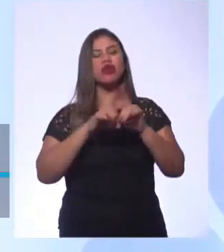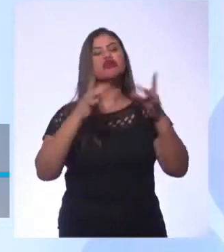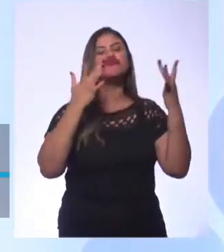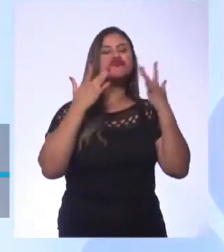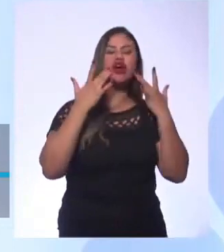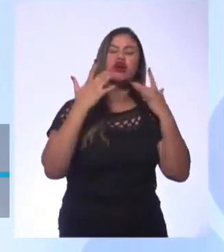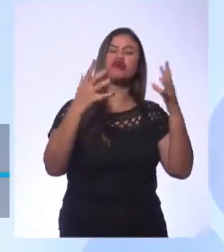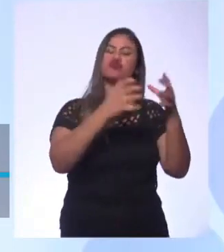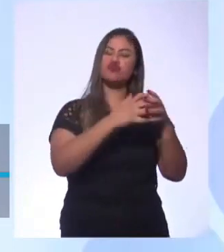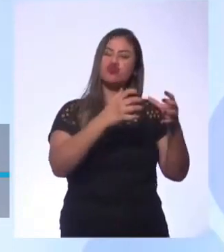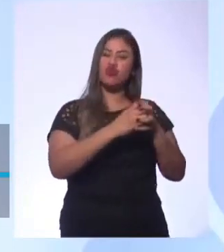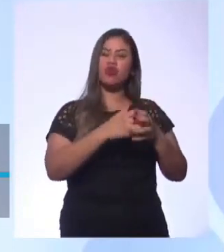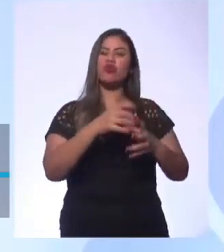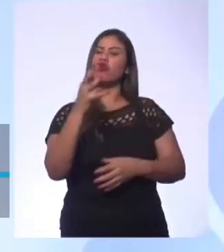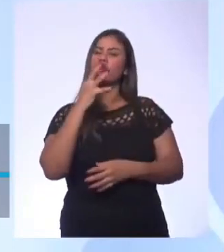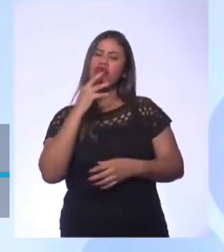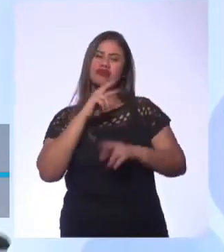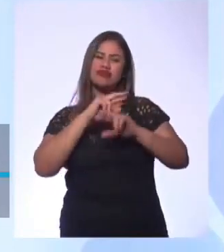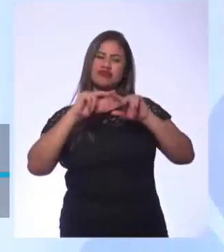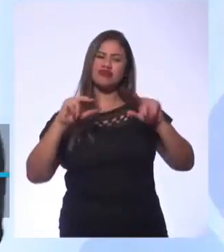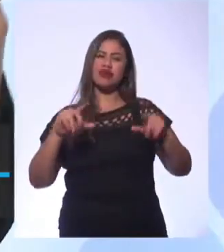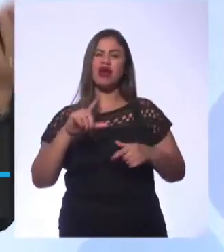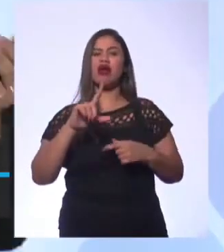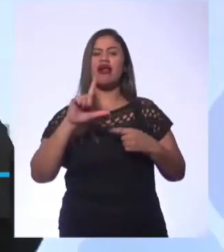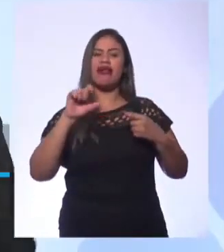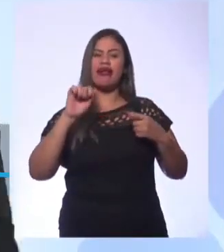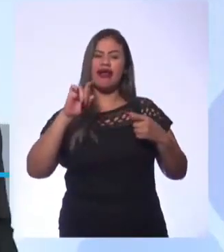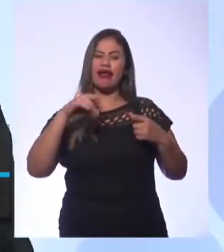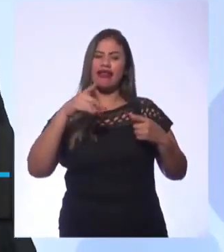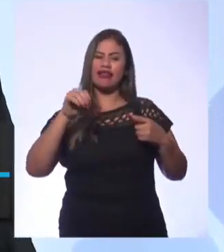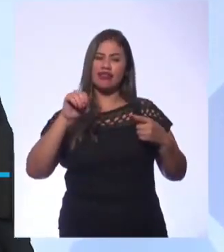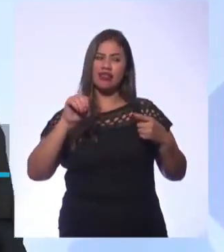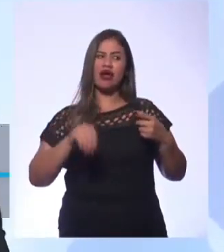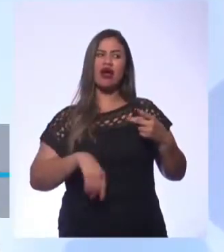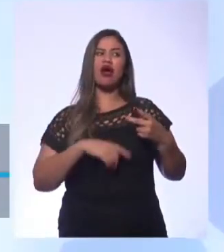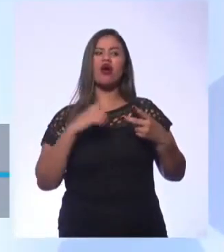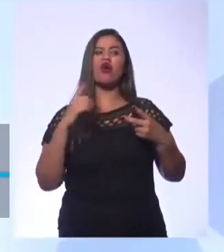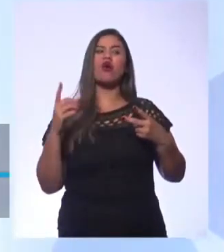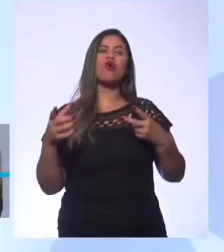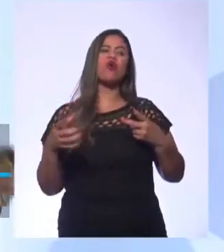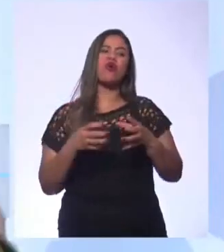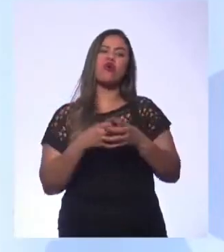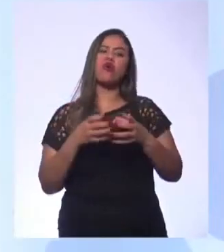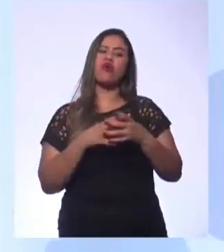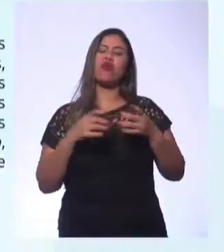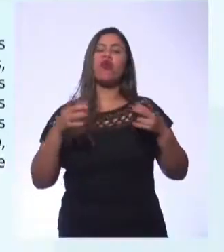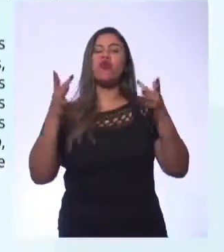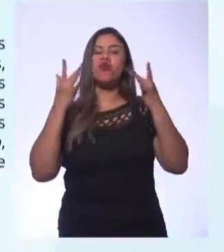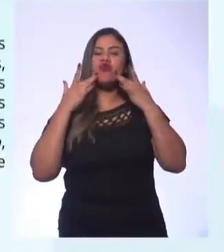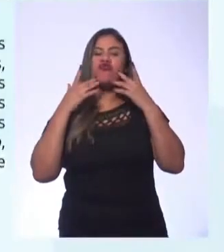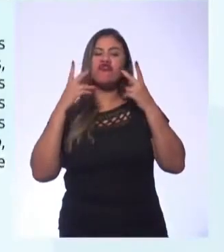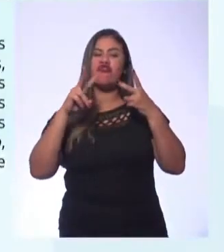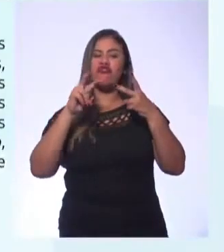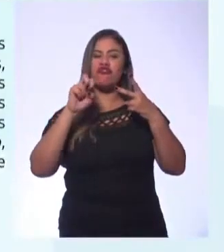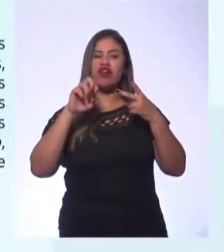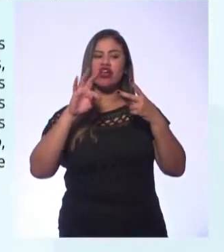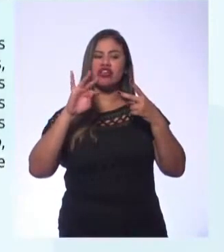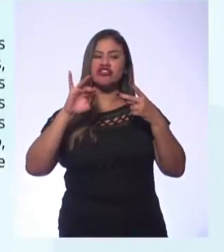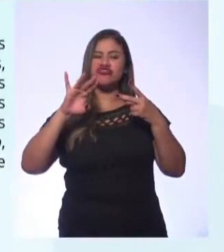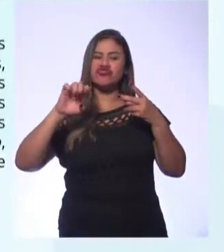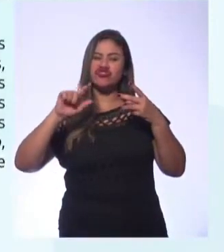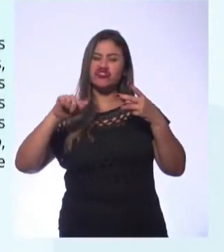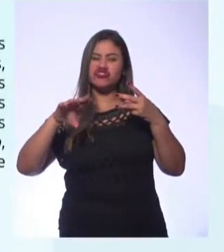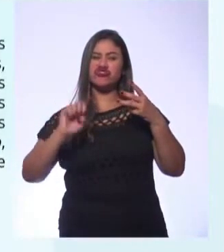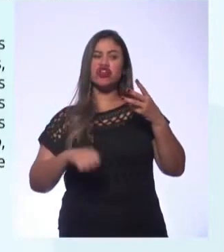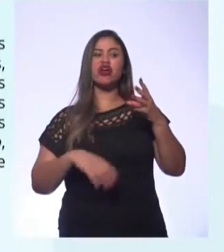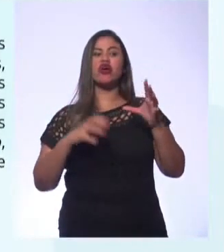Grupos teatrais é o que a gente mais conhece, né? Companhia do Latão, como a gente cita aí, né, no texto, né? Teatro da Vertigem, né? Grupos de